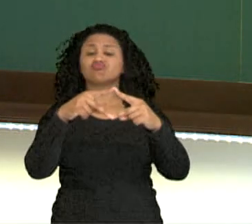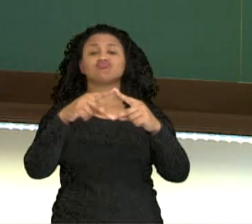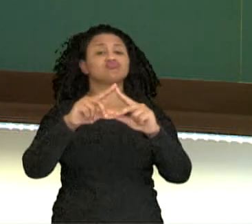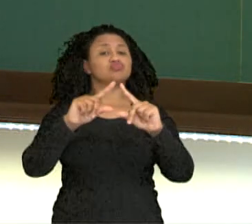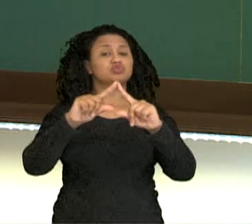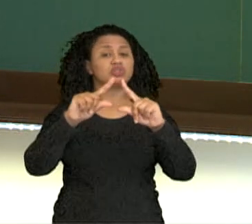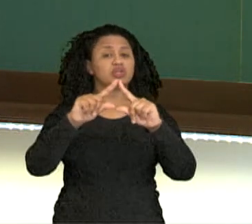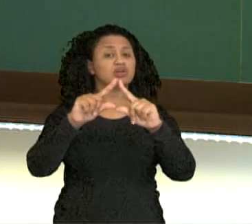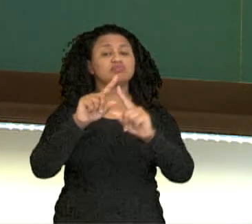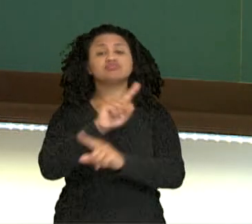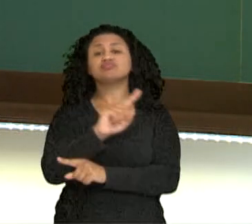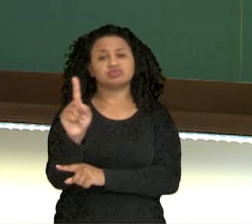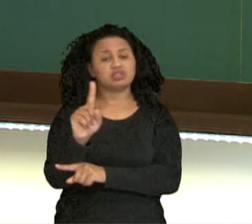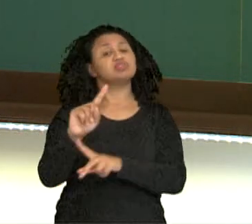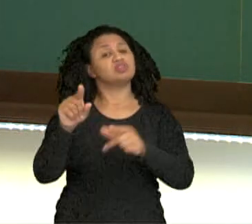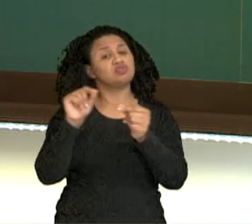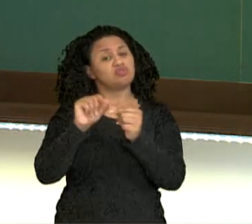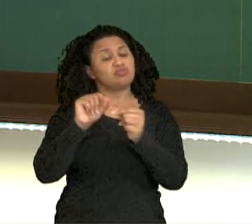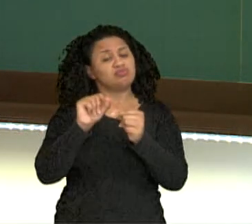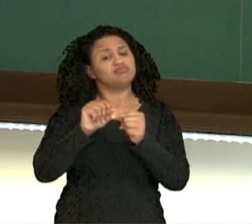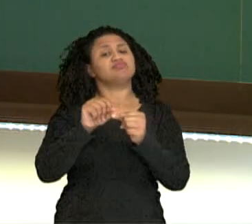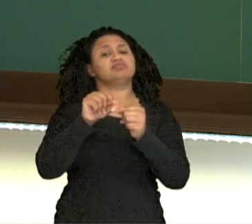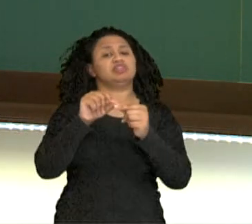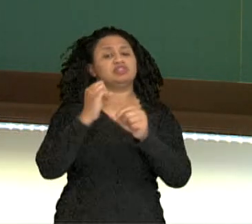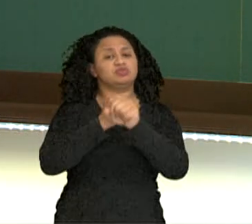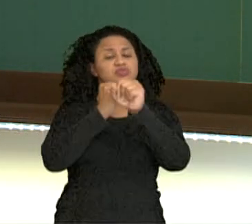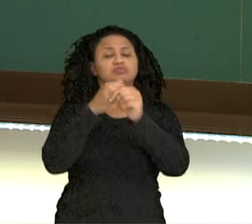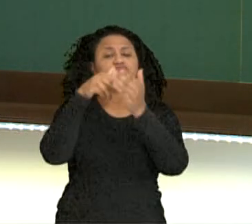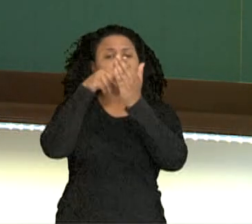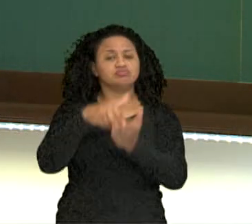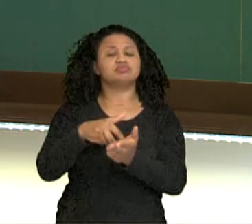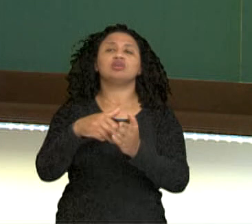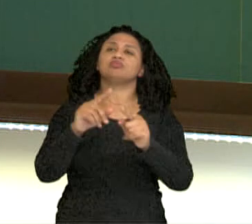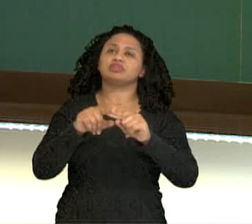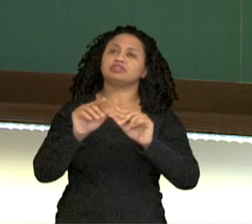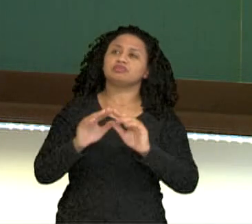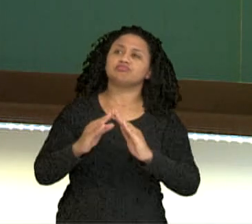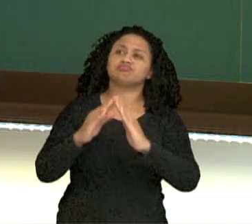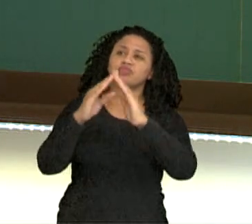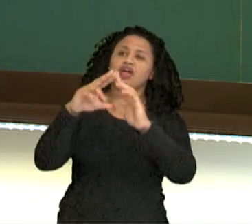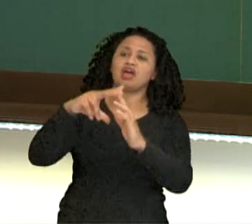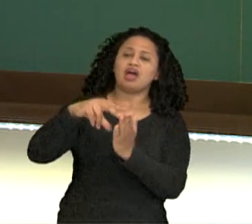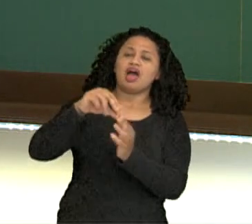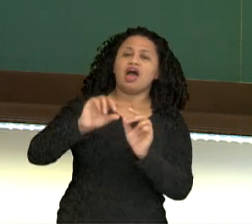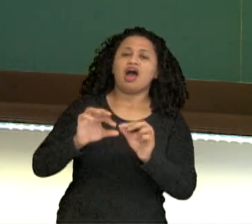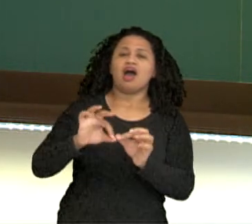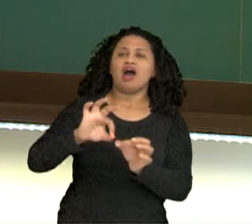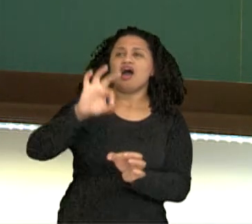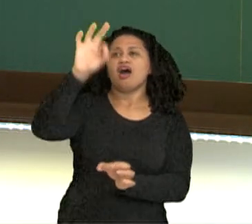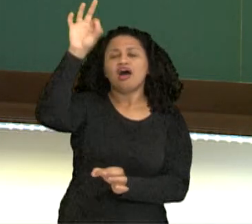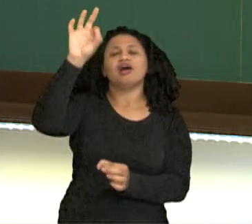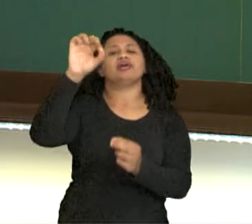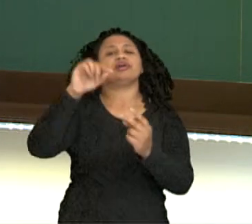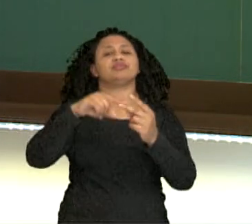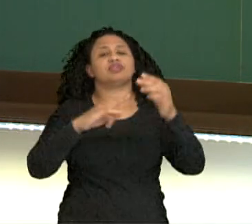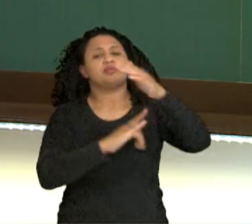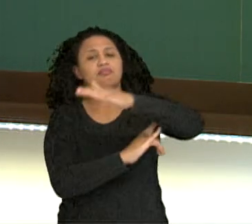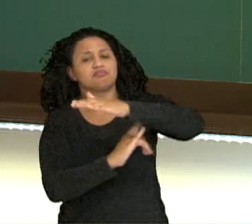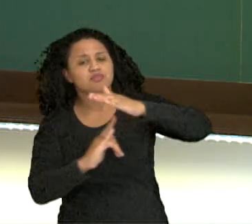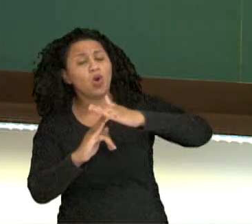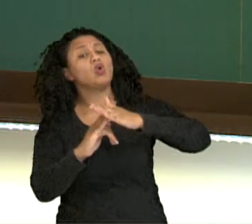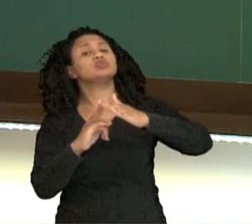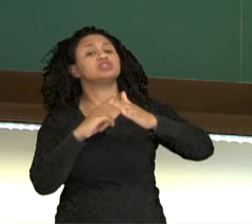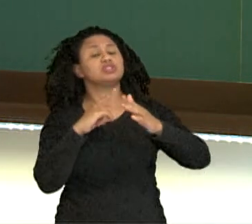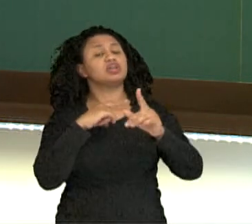dá firmeza nas construções. Por isso que torres altas, pontes, principalmente de metal, têm o formato de triângulo. Dá